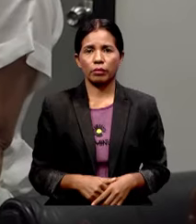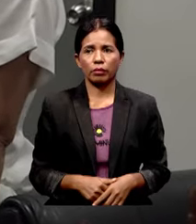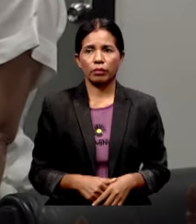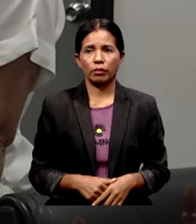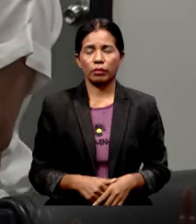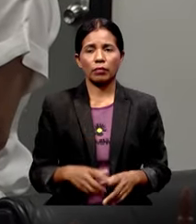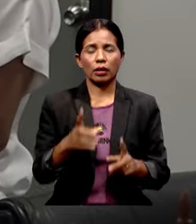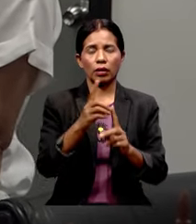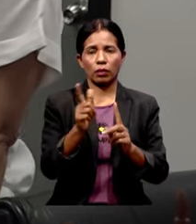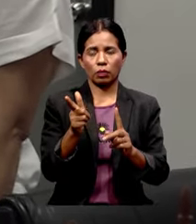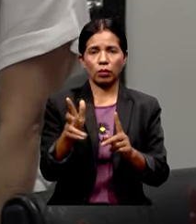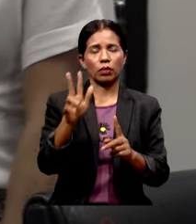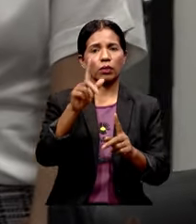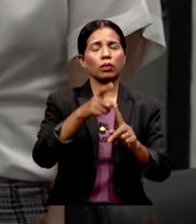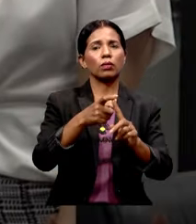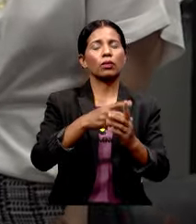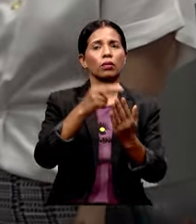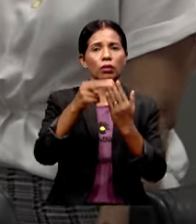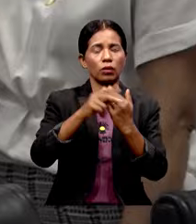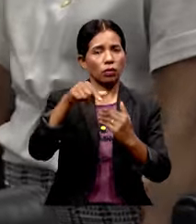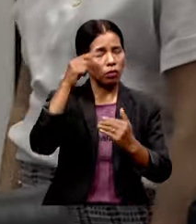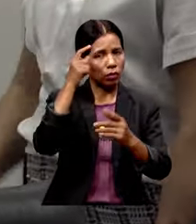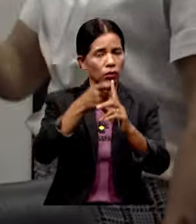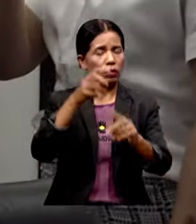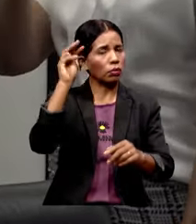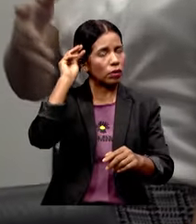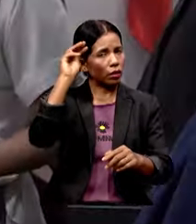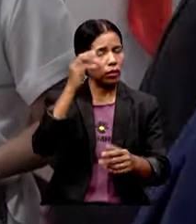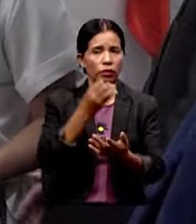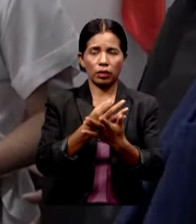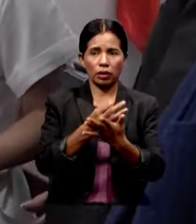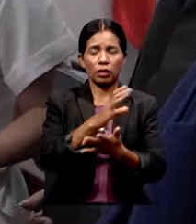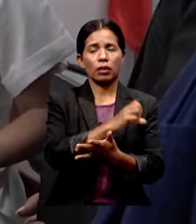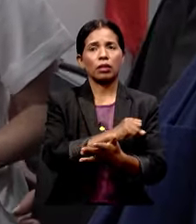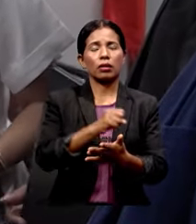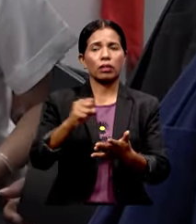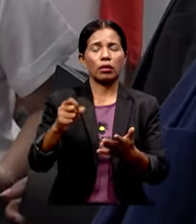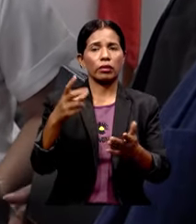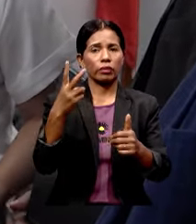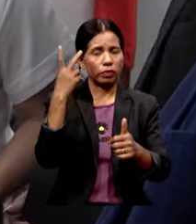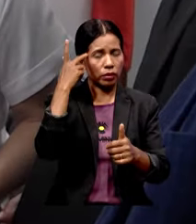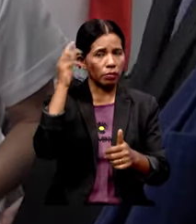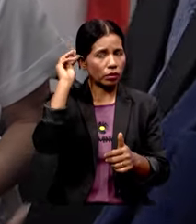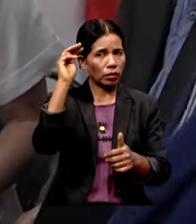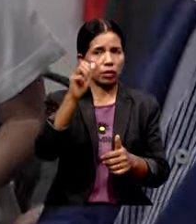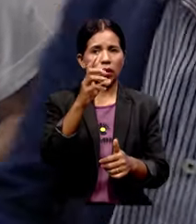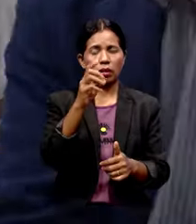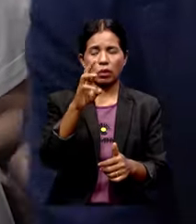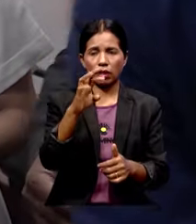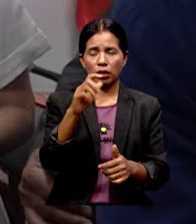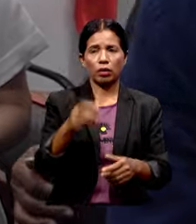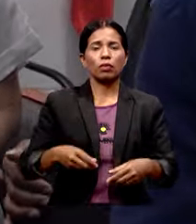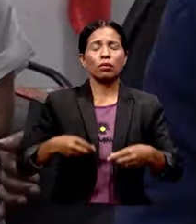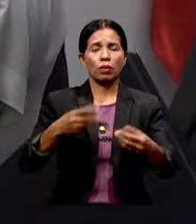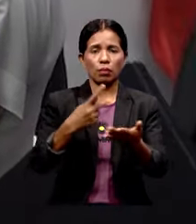E agora, um ruro resim tolo novembro, o governo Luiz Ministra Finanças Santina de Jesus Cardoso, no vice-ministro Assuntos Parlamentares, adérito da Costa entrega